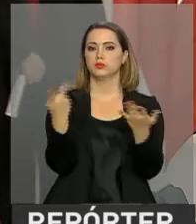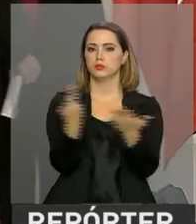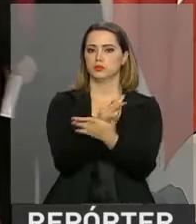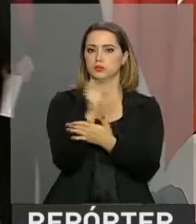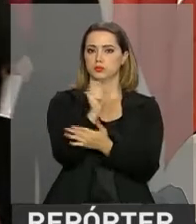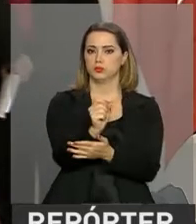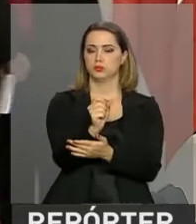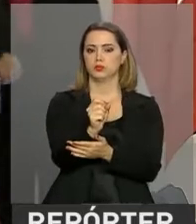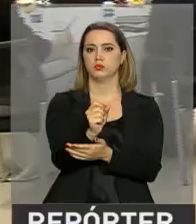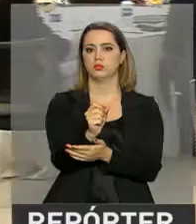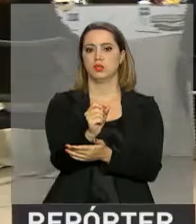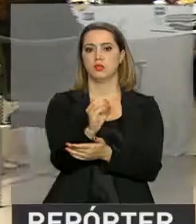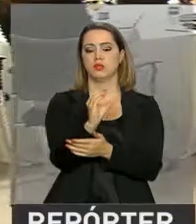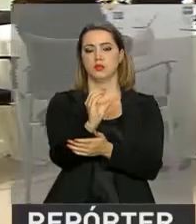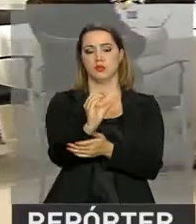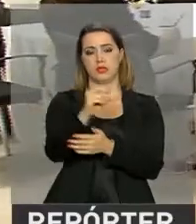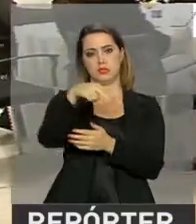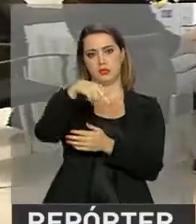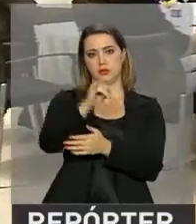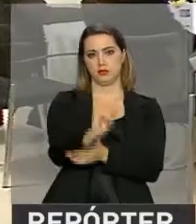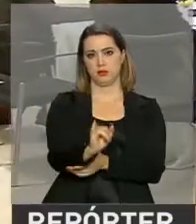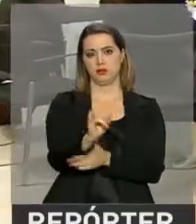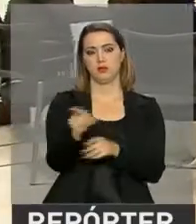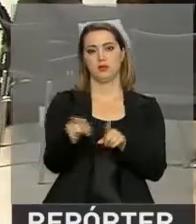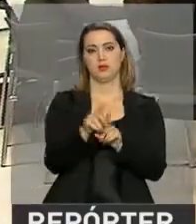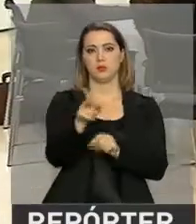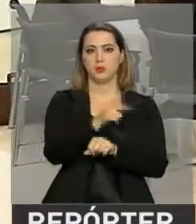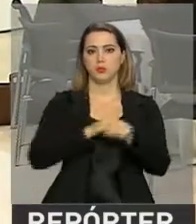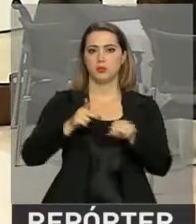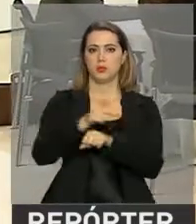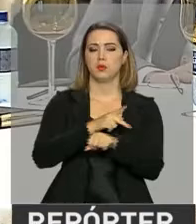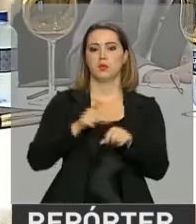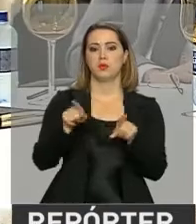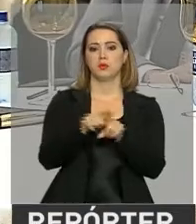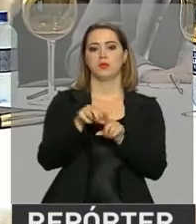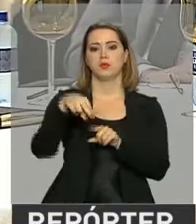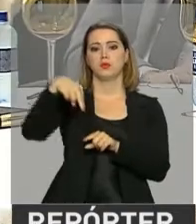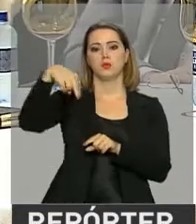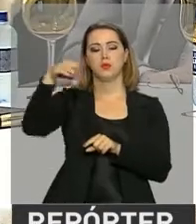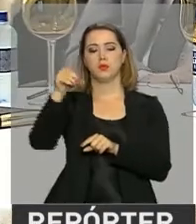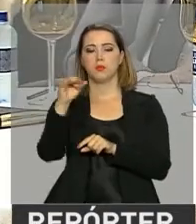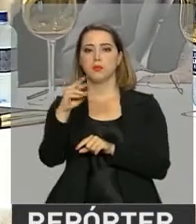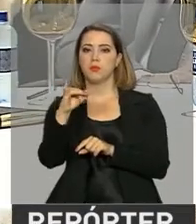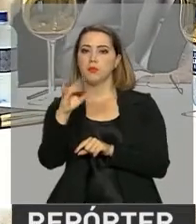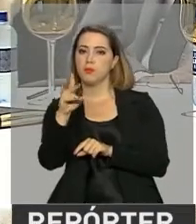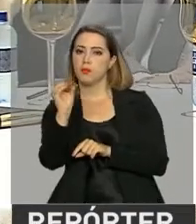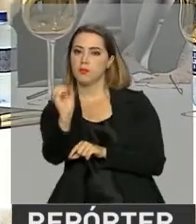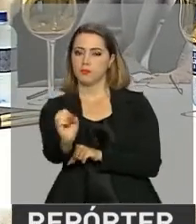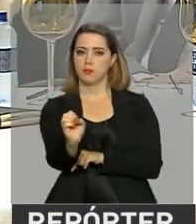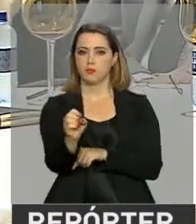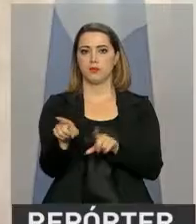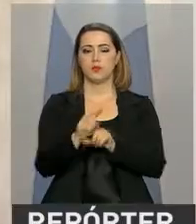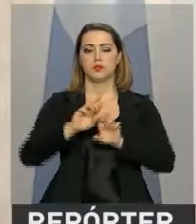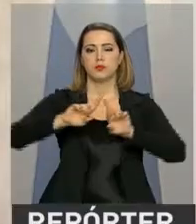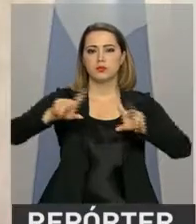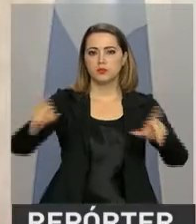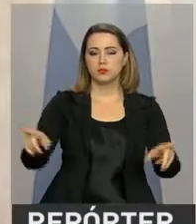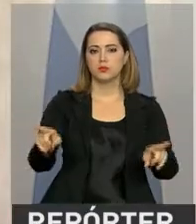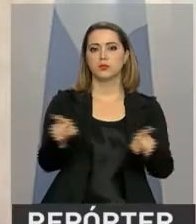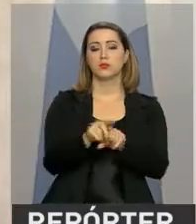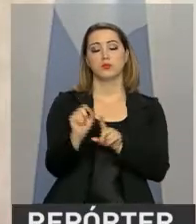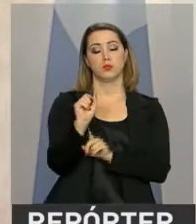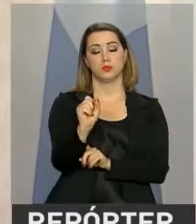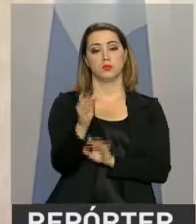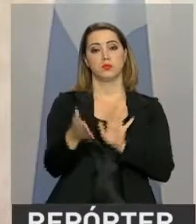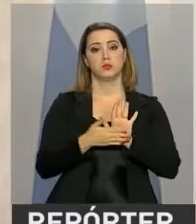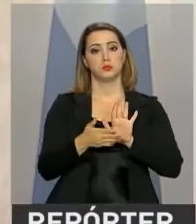da Indústria em Brasília, representantes dos países nórdicos, Finlândia, Suécia, Dinamarca e Noruega,